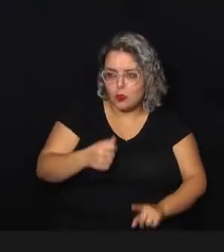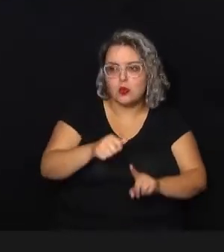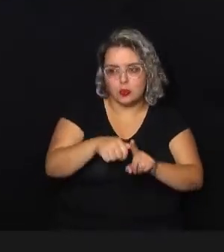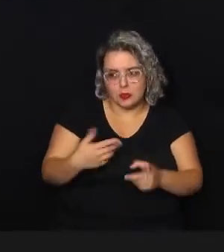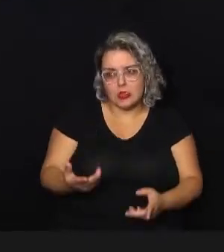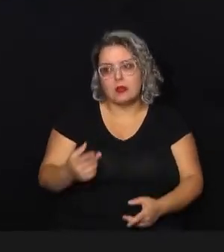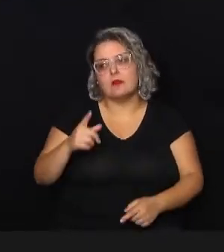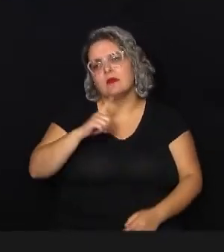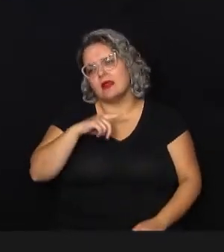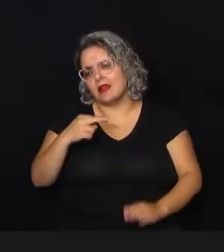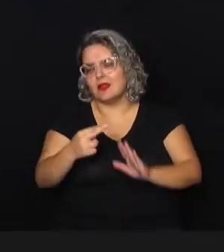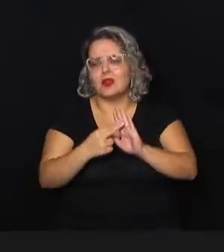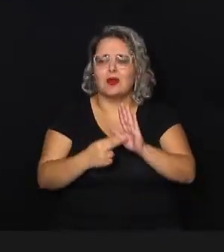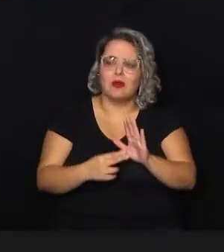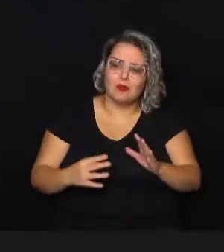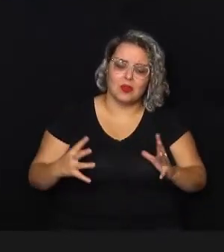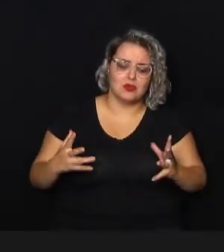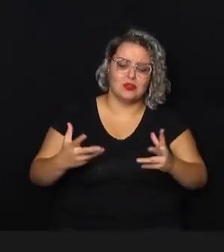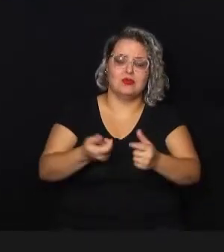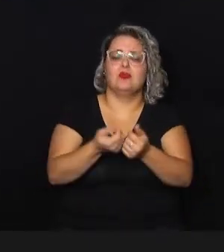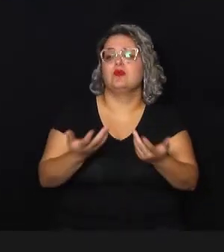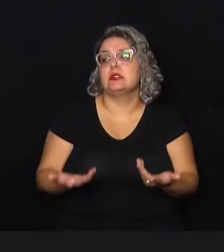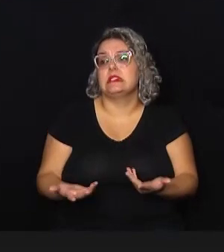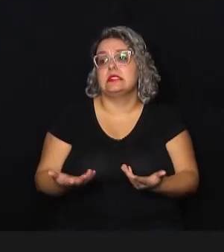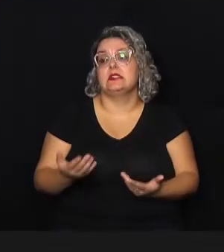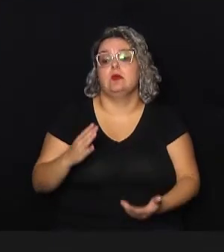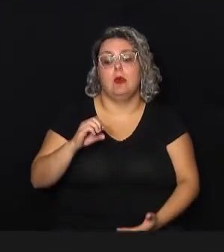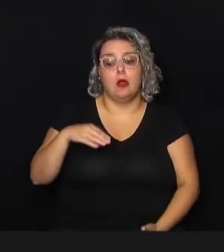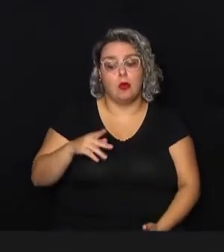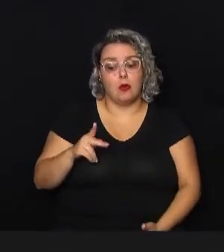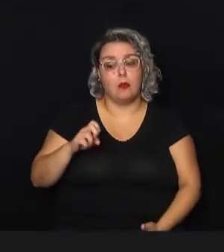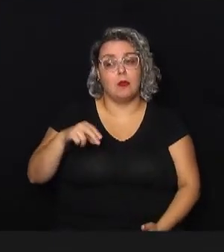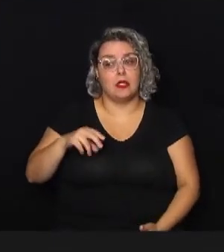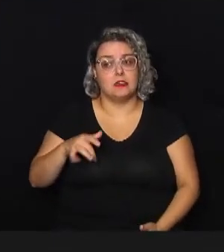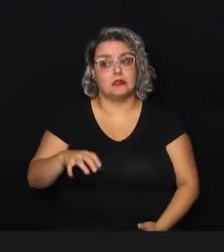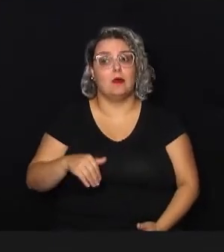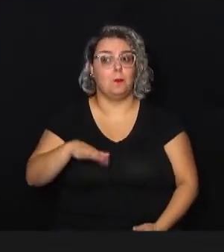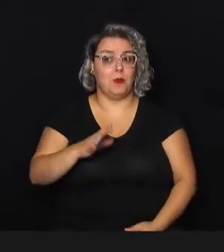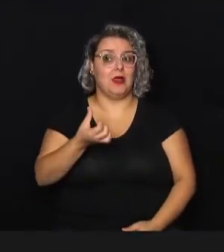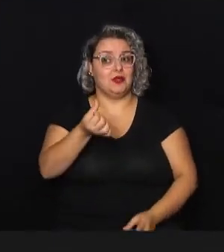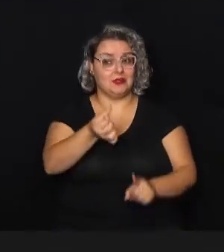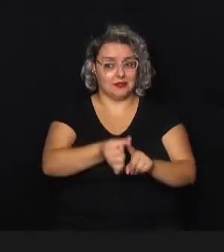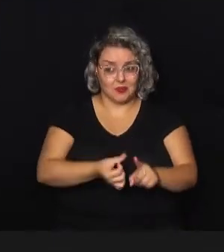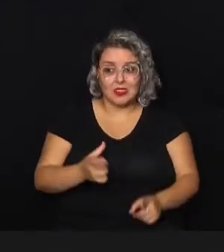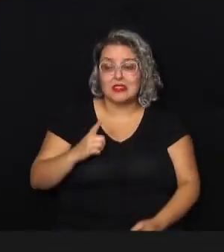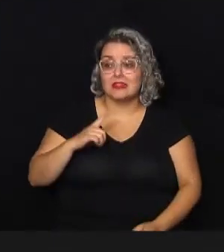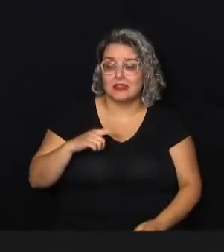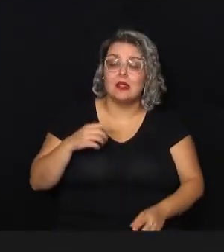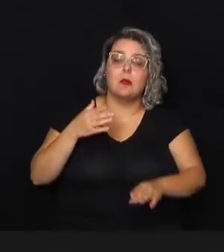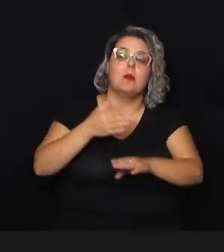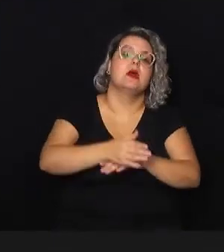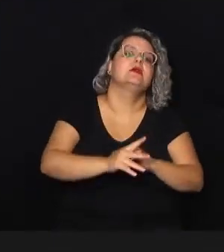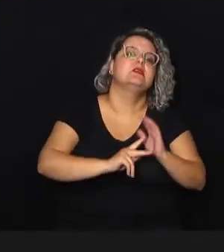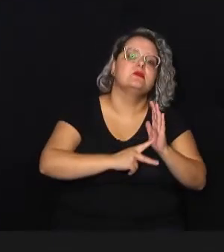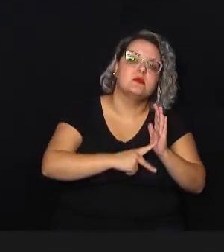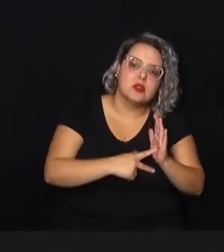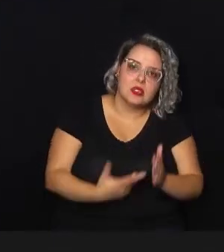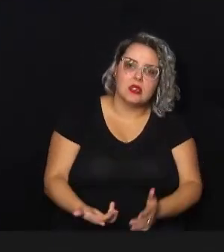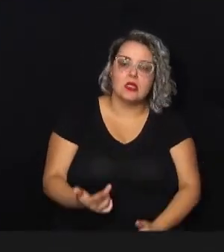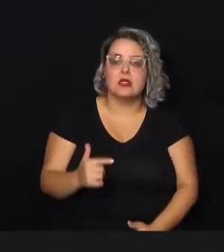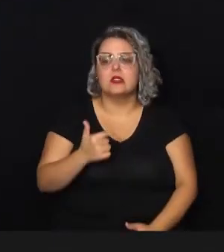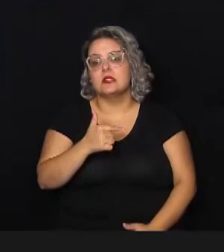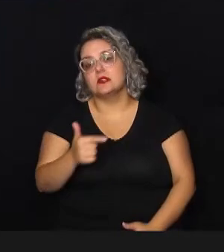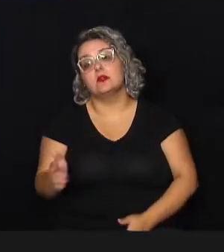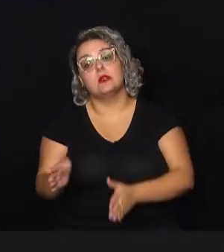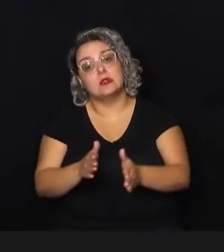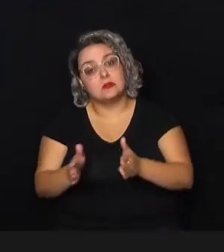normas coletivas que, se for uma compensação acima de 6 meses, deve necessariamente ter participação do sindicato, não sendo por esse período,